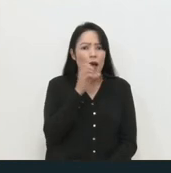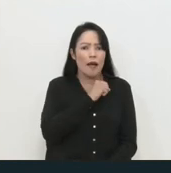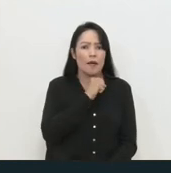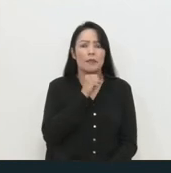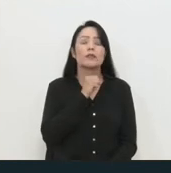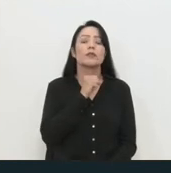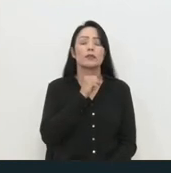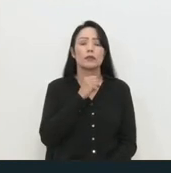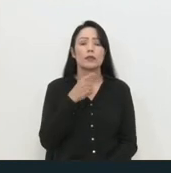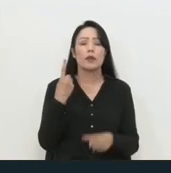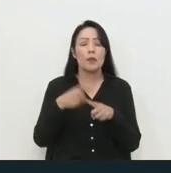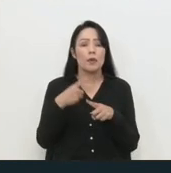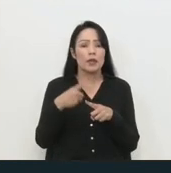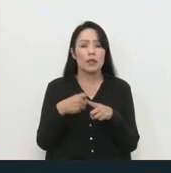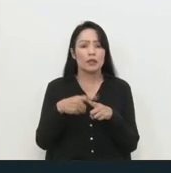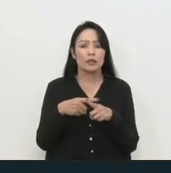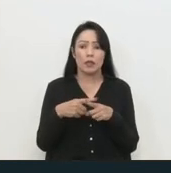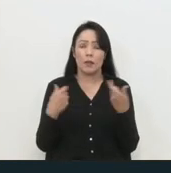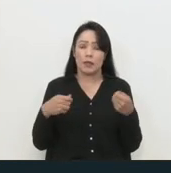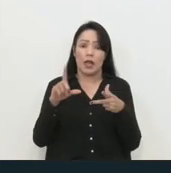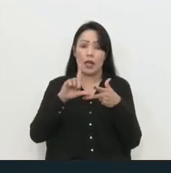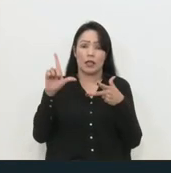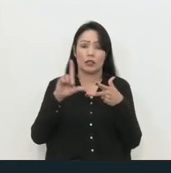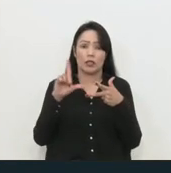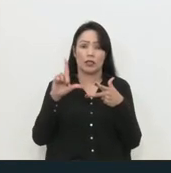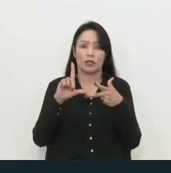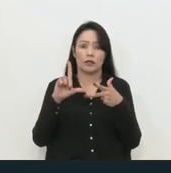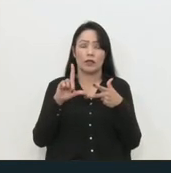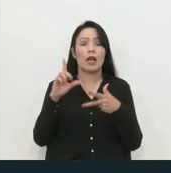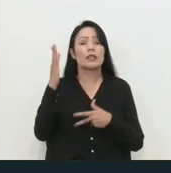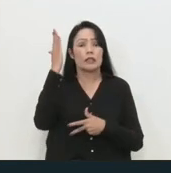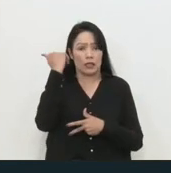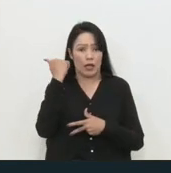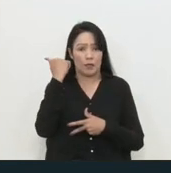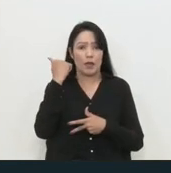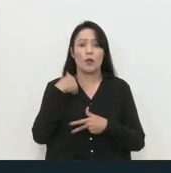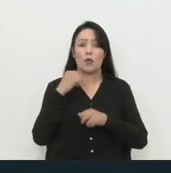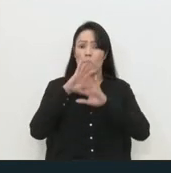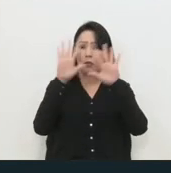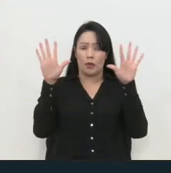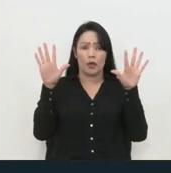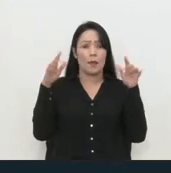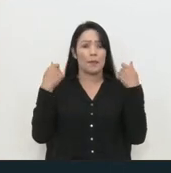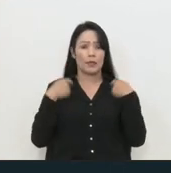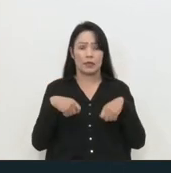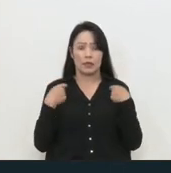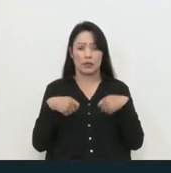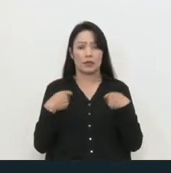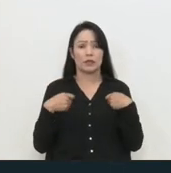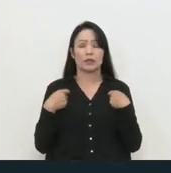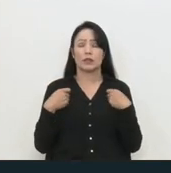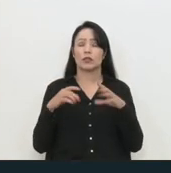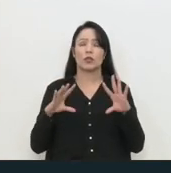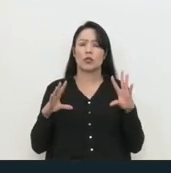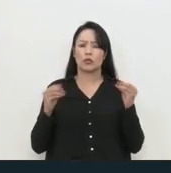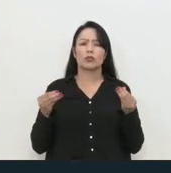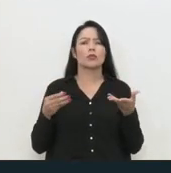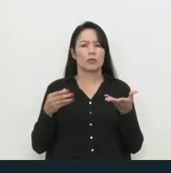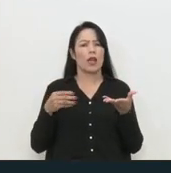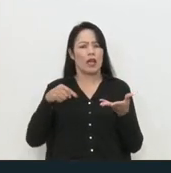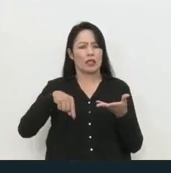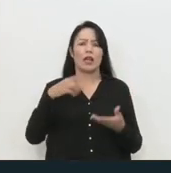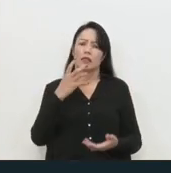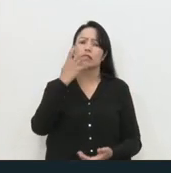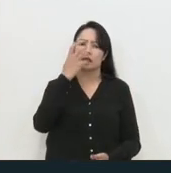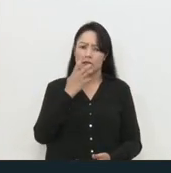vez que a gente como legislativo a gente sabe da Transparência que tem que ter de toda seriedade que a gente tem aqui